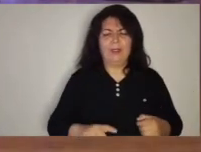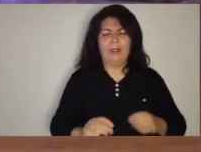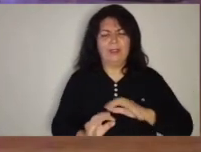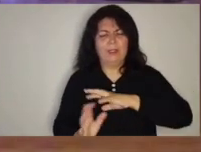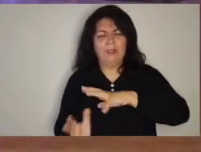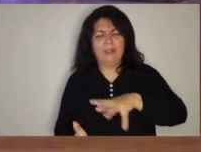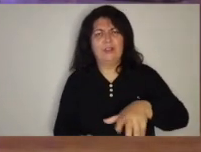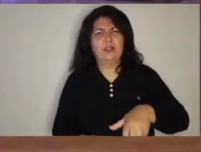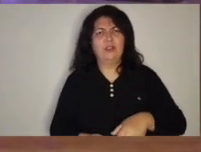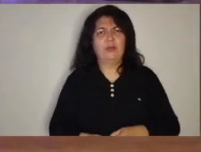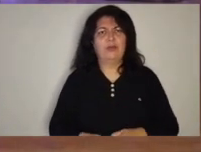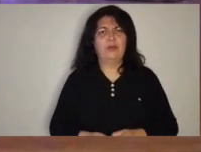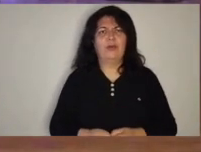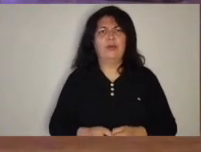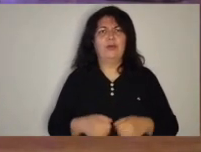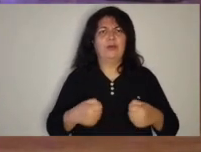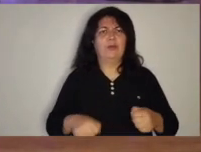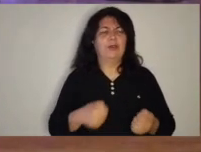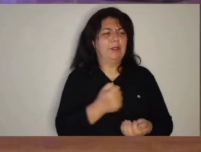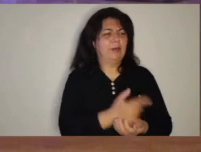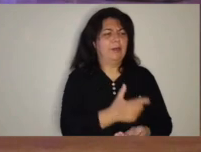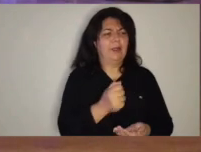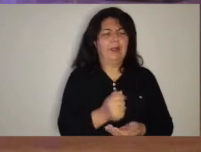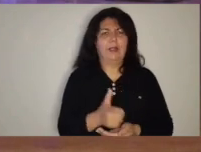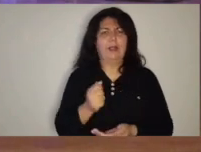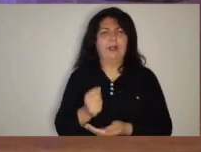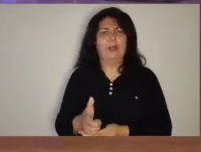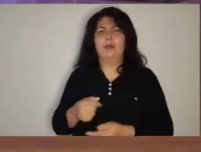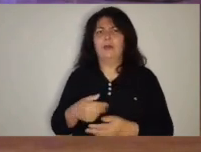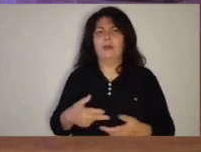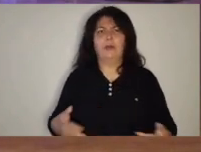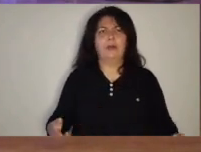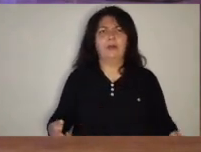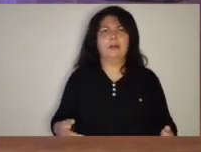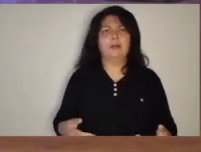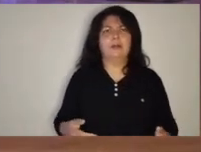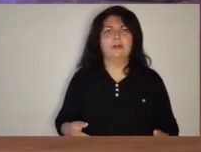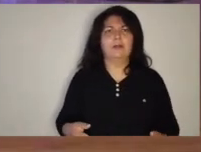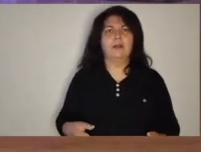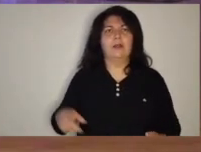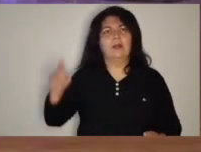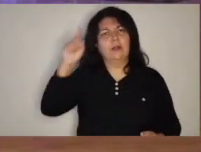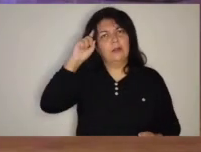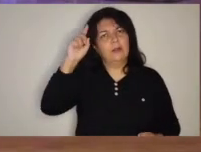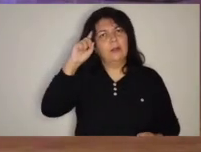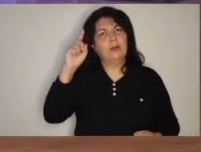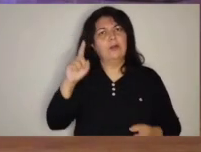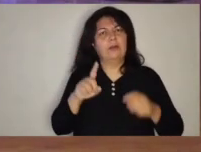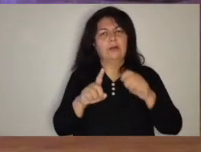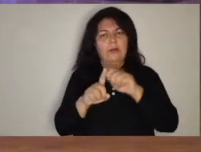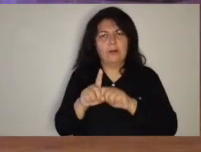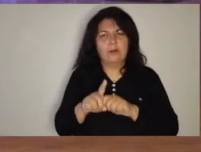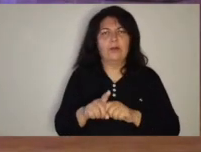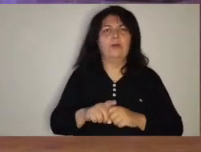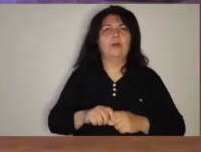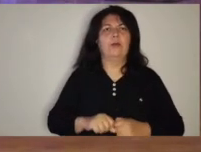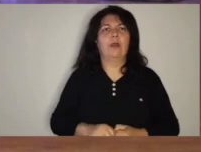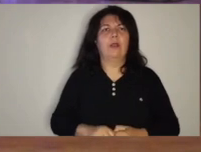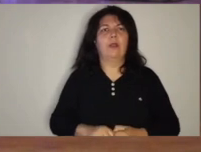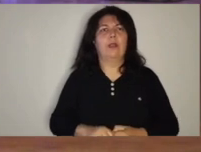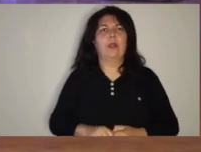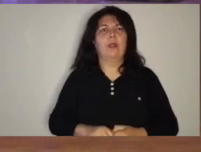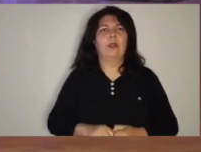a gente se preocupa, irmãos? Enquanto a gente estiver neste mundo, boletos vão chegar para você pagar e para mim também